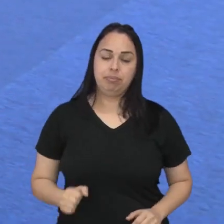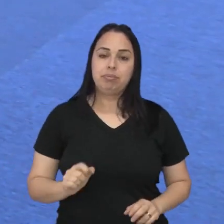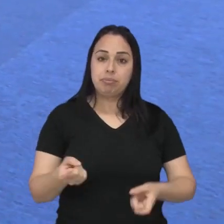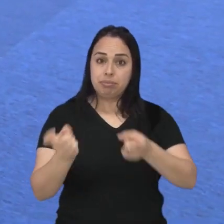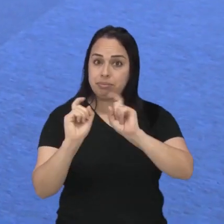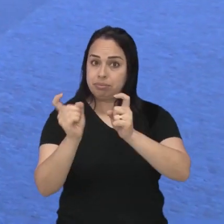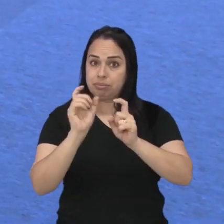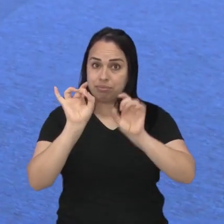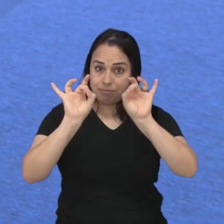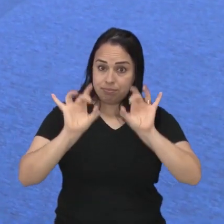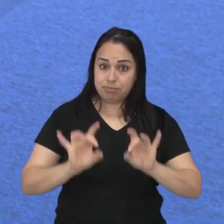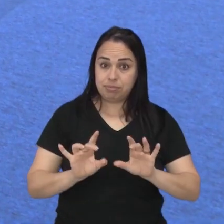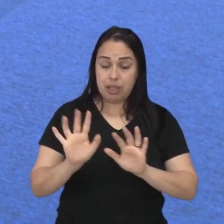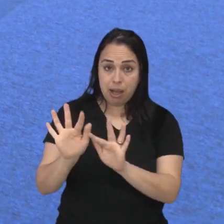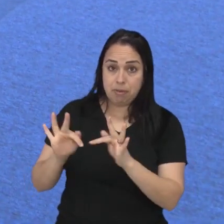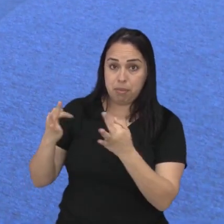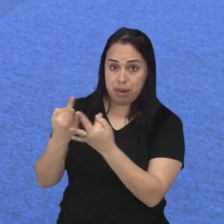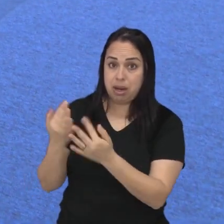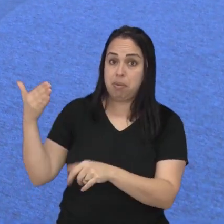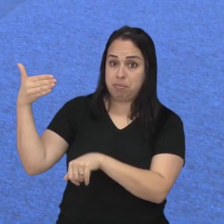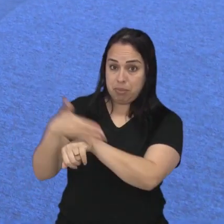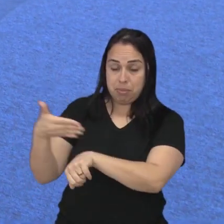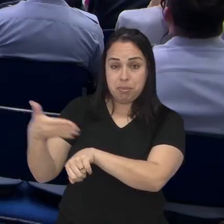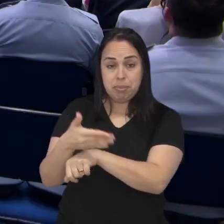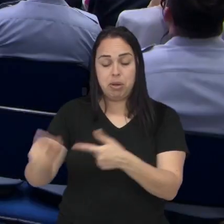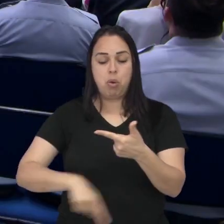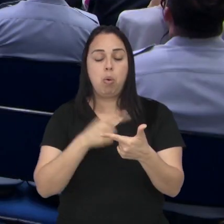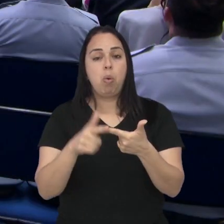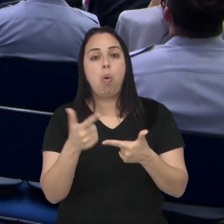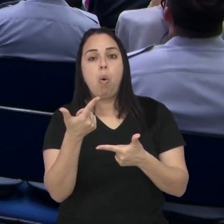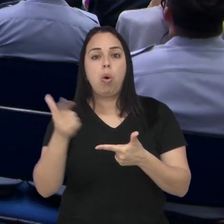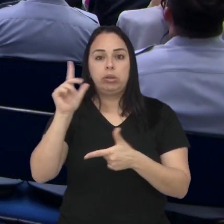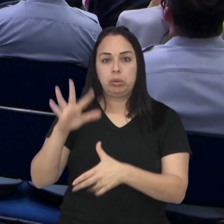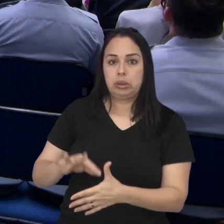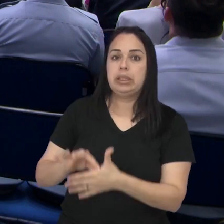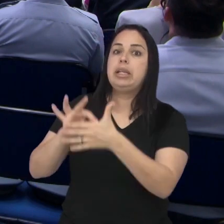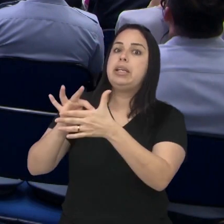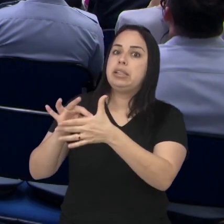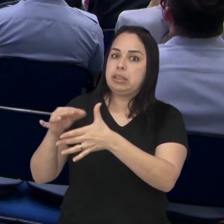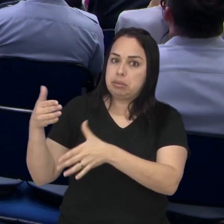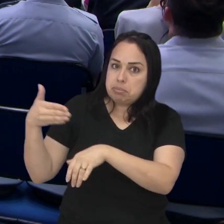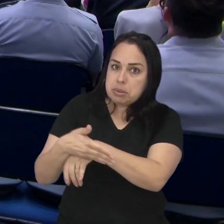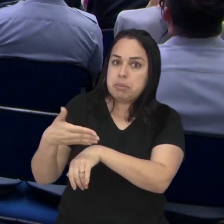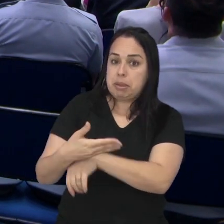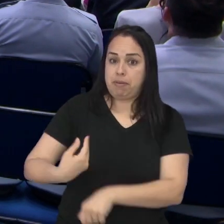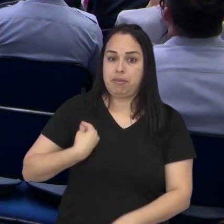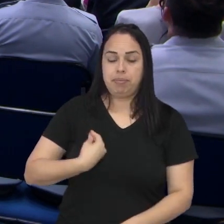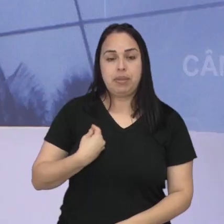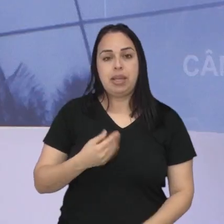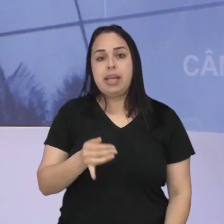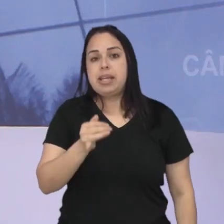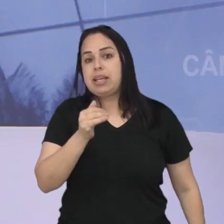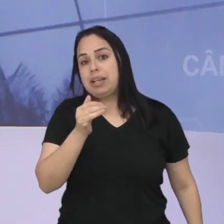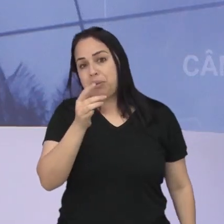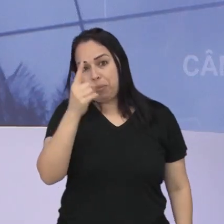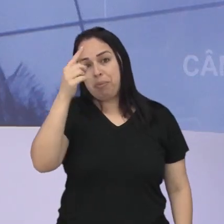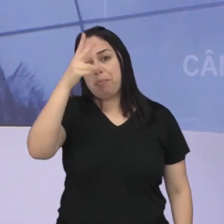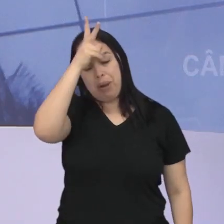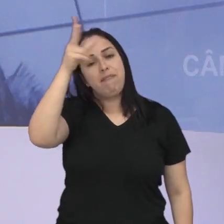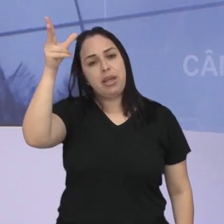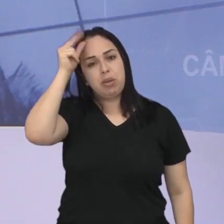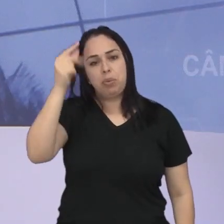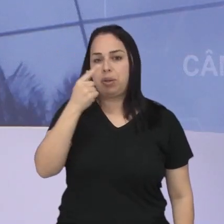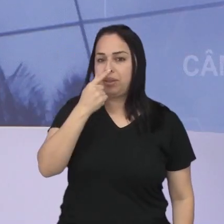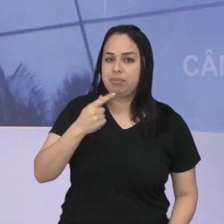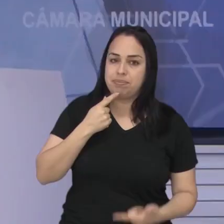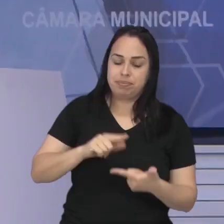Na solenidade, além dos familiares e amigos, diversas autoridades também estiveram presentes, como o prefeito